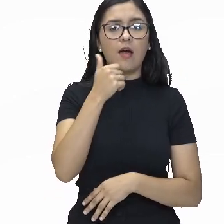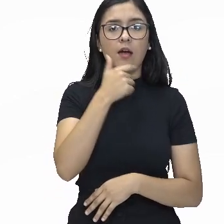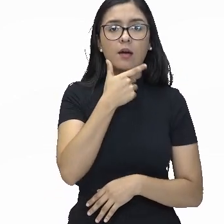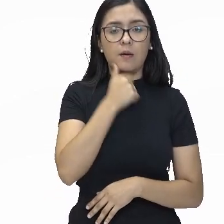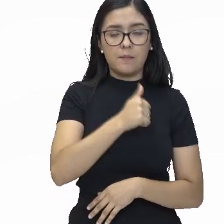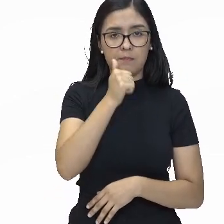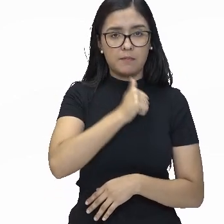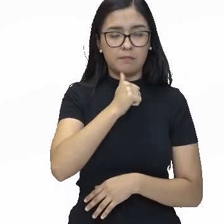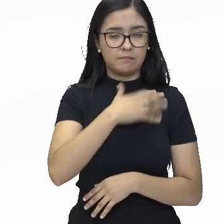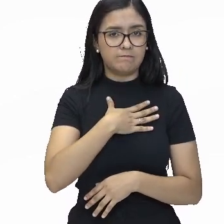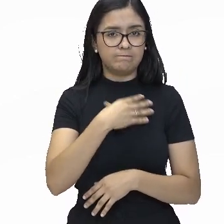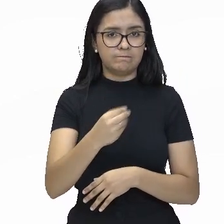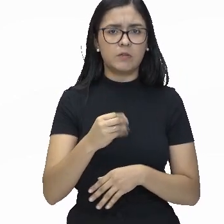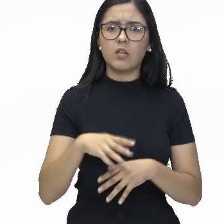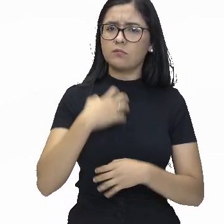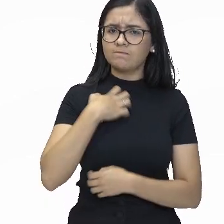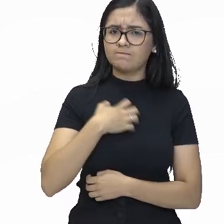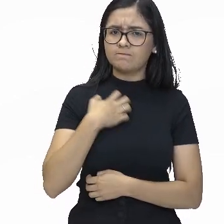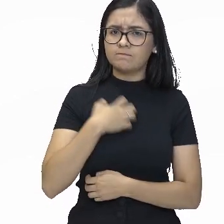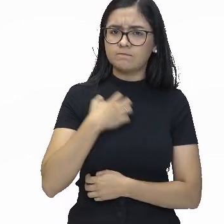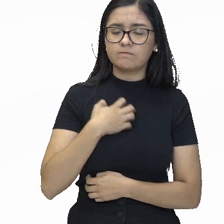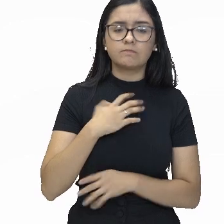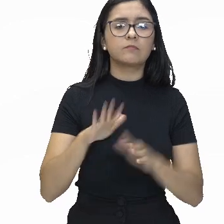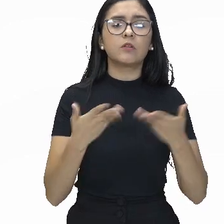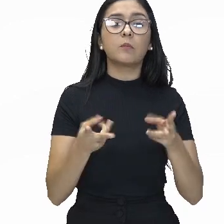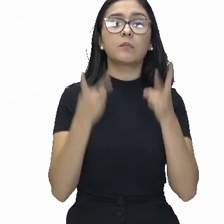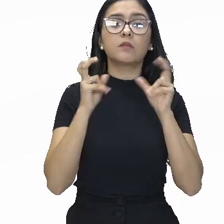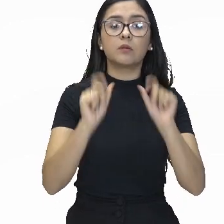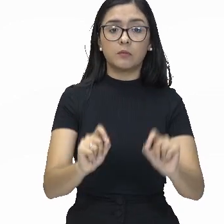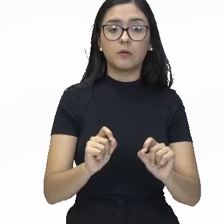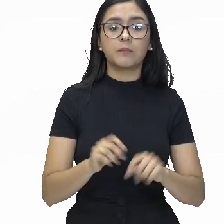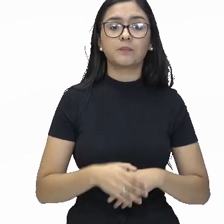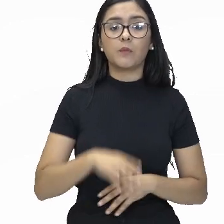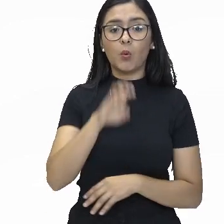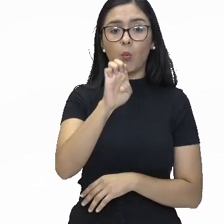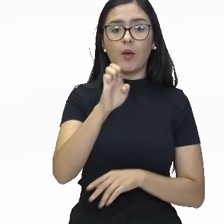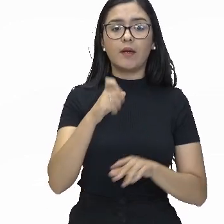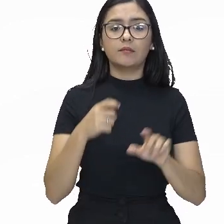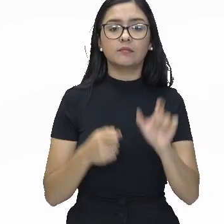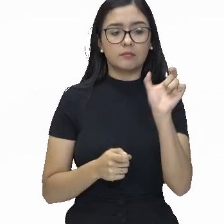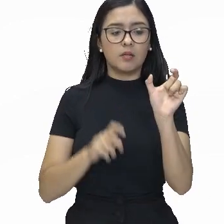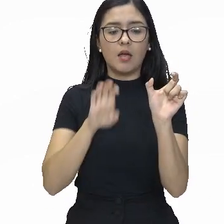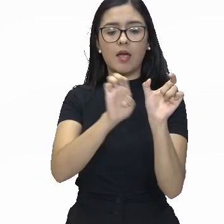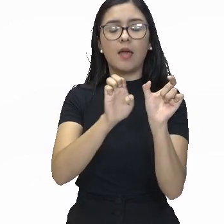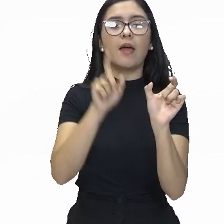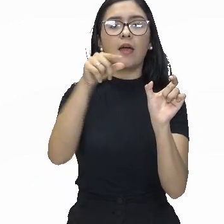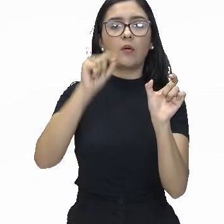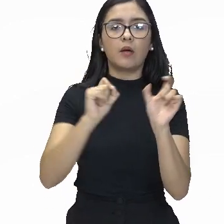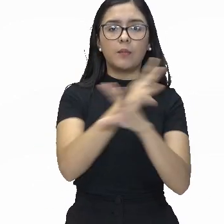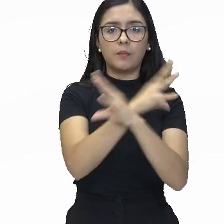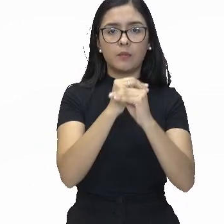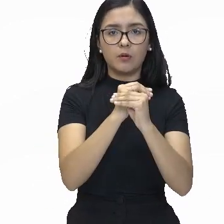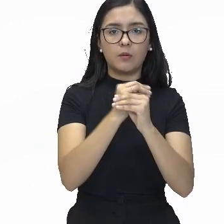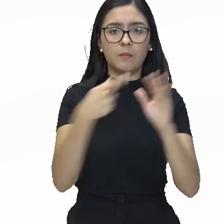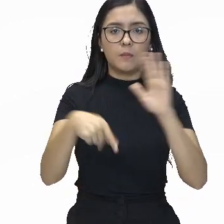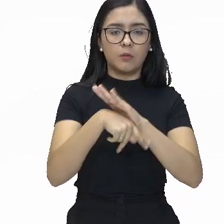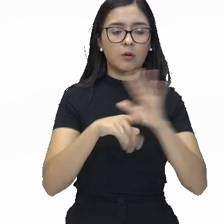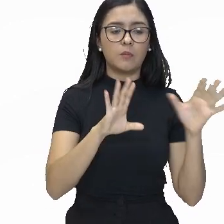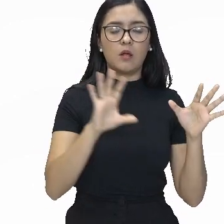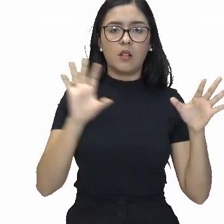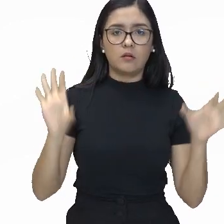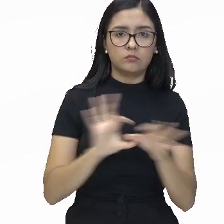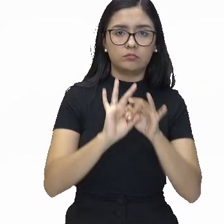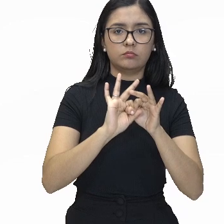ficou muito irritado. Veja que o e, né, uma conjunção com essa ideia de